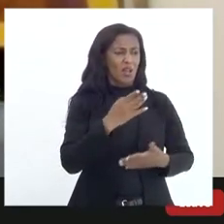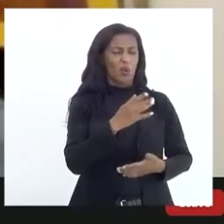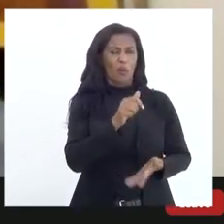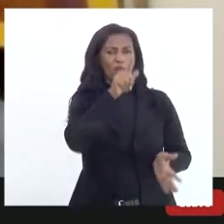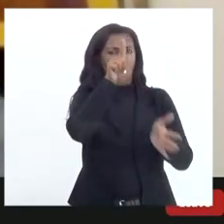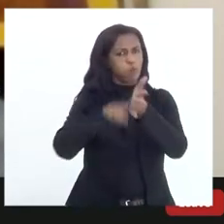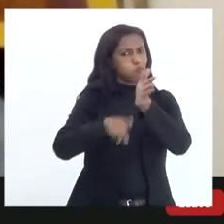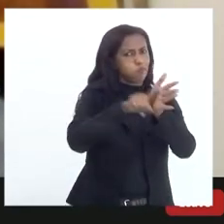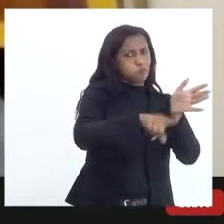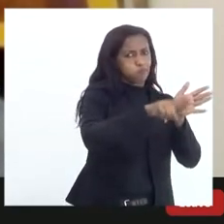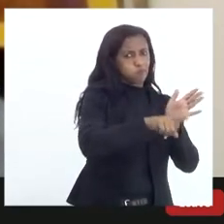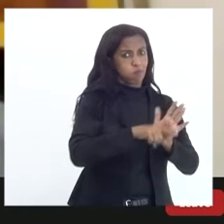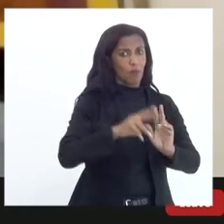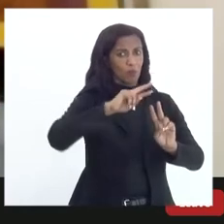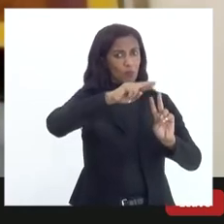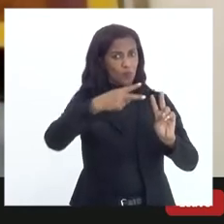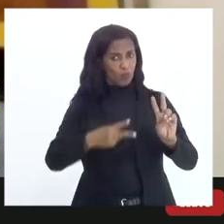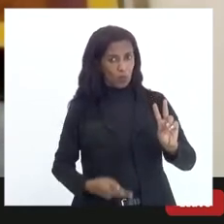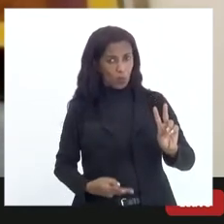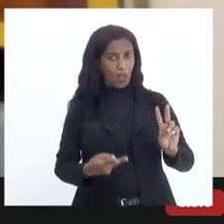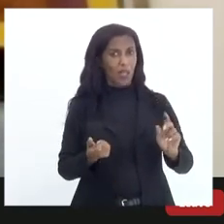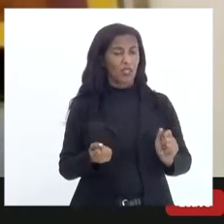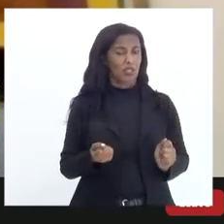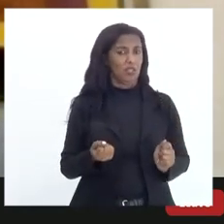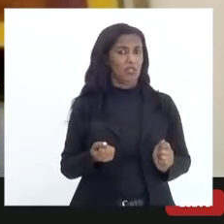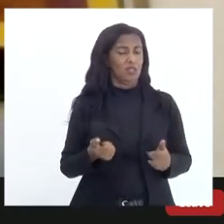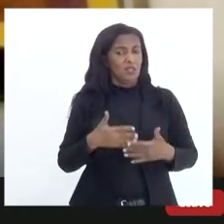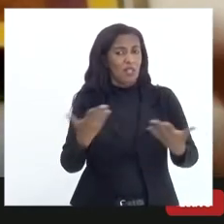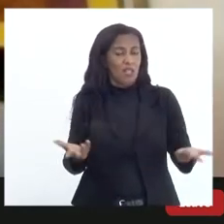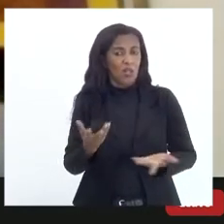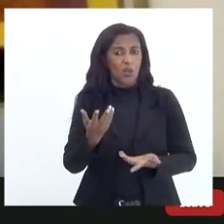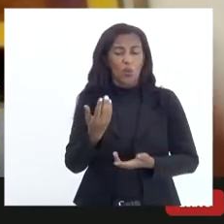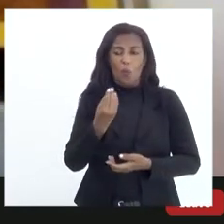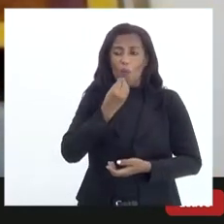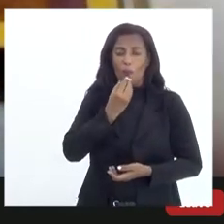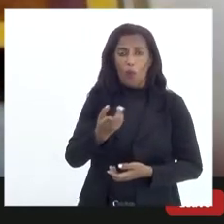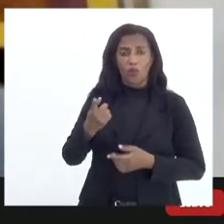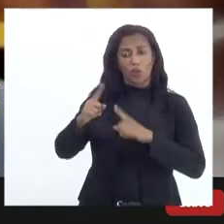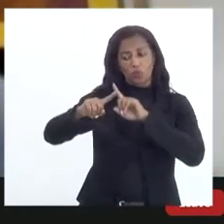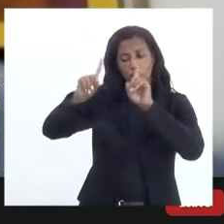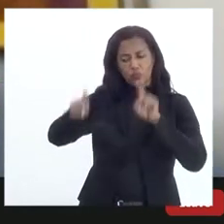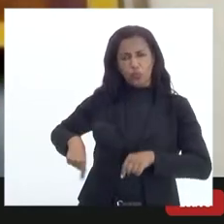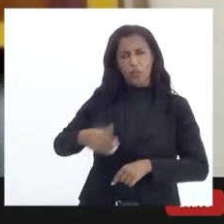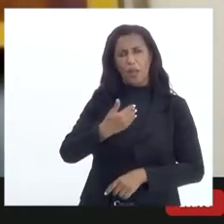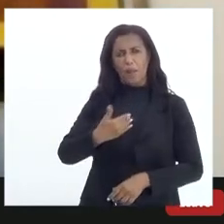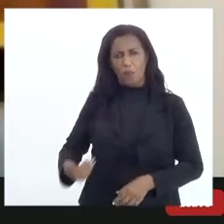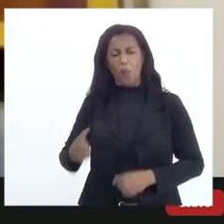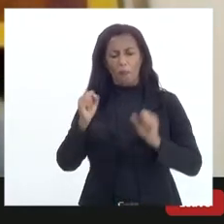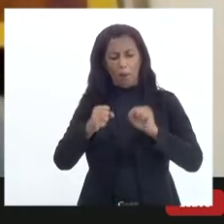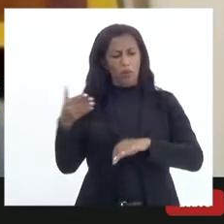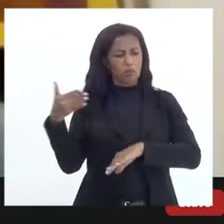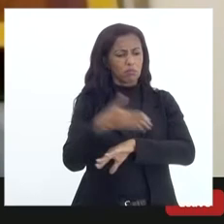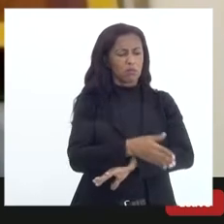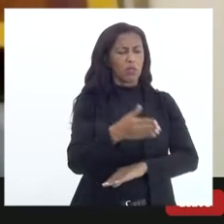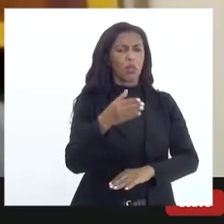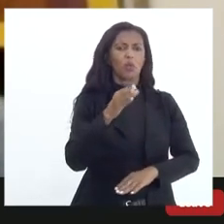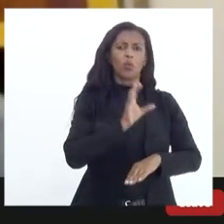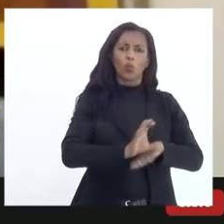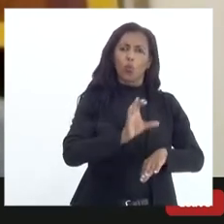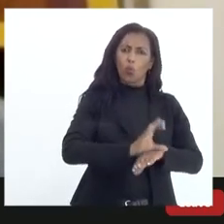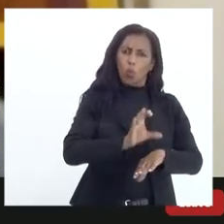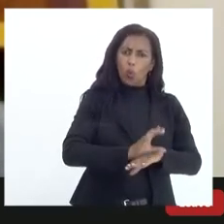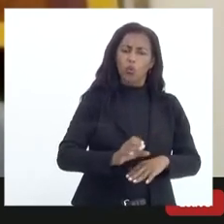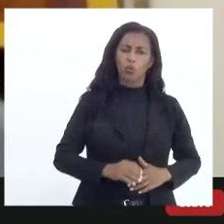É gratuita a UERJ, na verdade, mas criar condições. Será que você não pode criar um curso que os funcionários públicos possam frequentar esse curso? Até